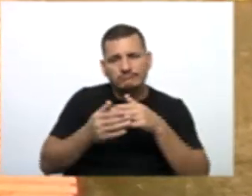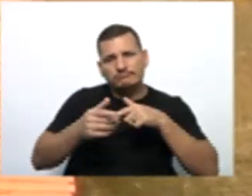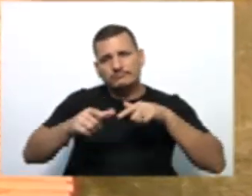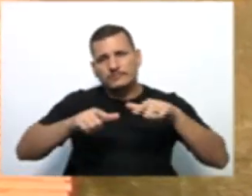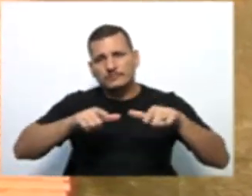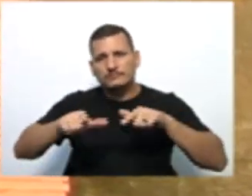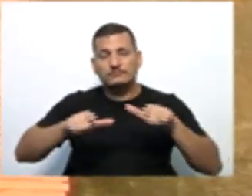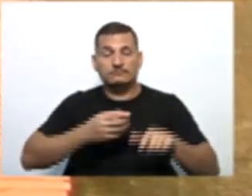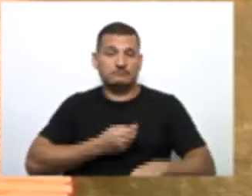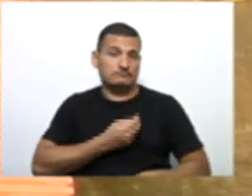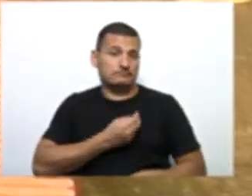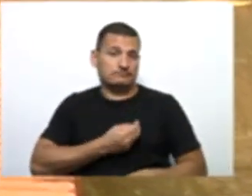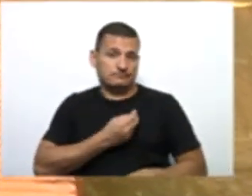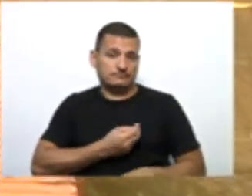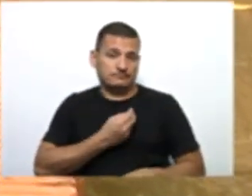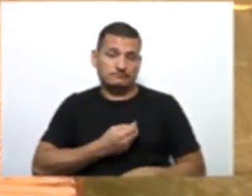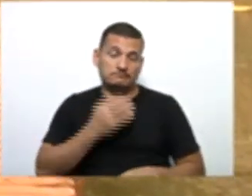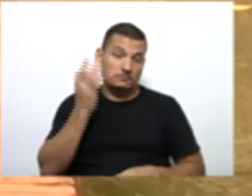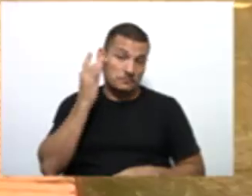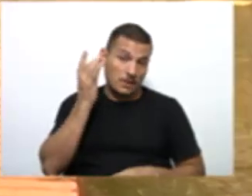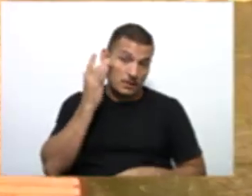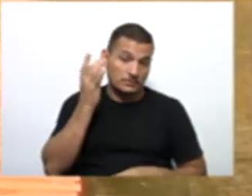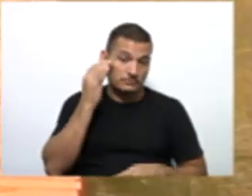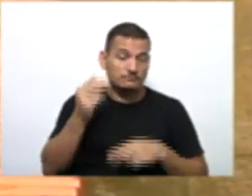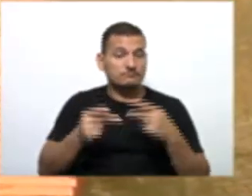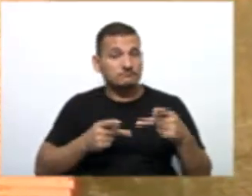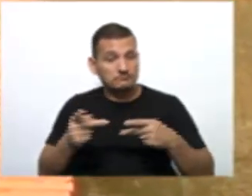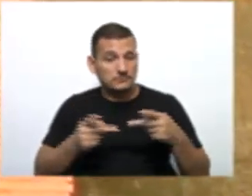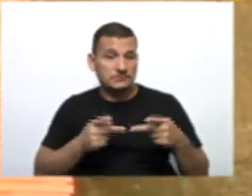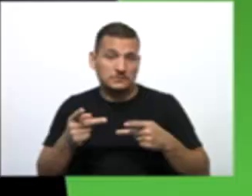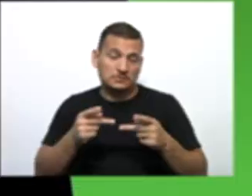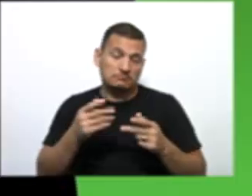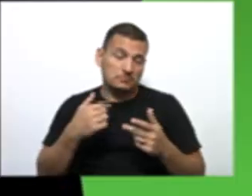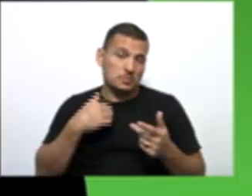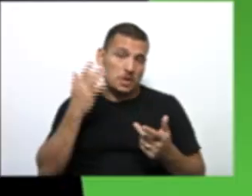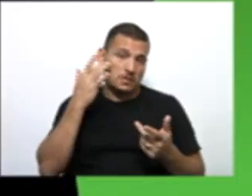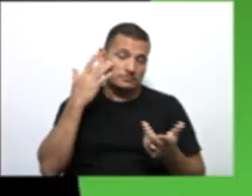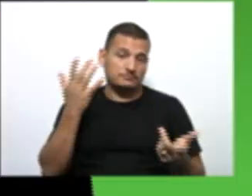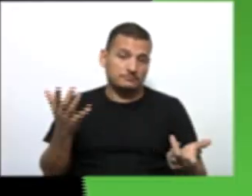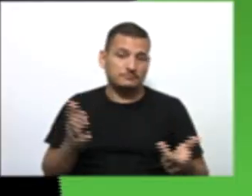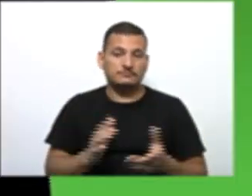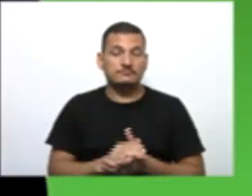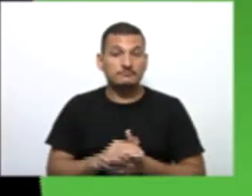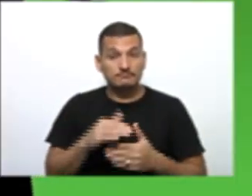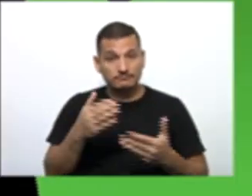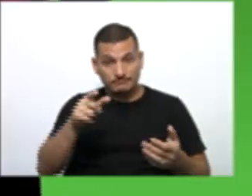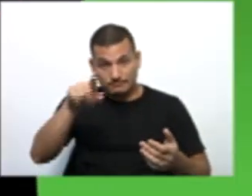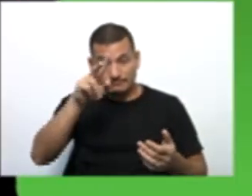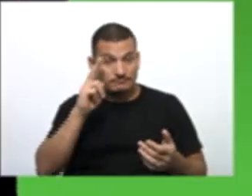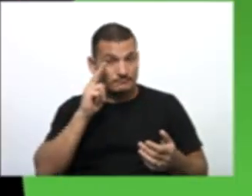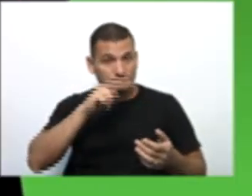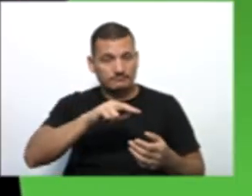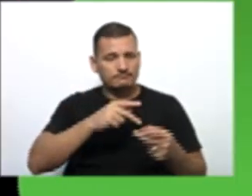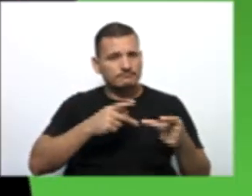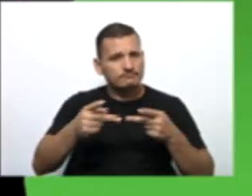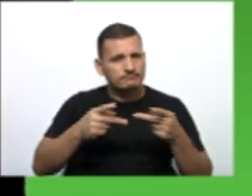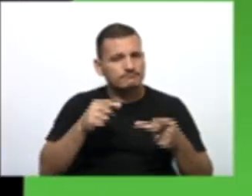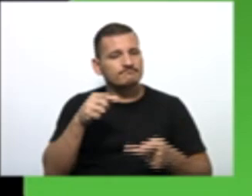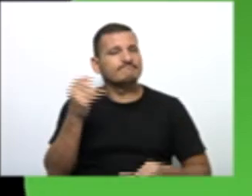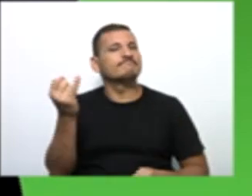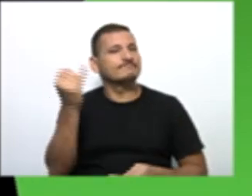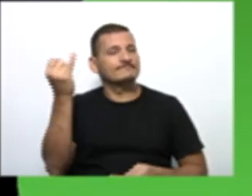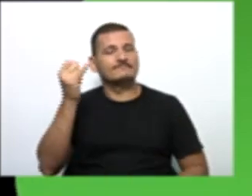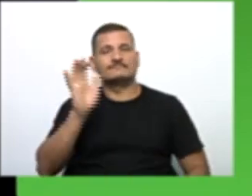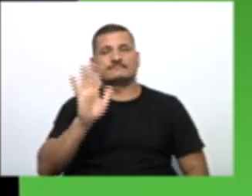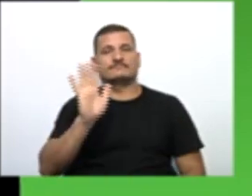vida mesmo. Acho que projeto, no meu ponto de vista, é isso. Viram como um projeto é super importante?